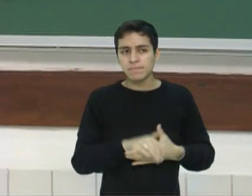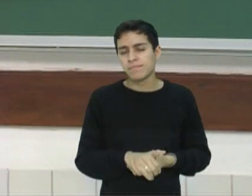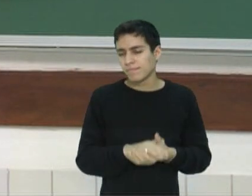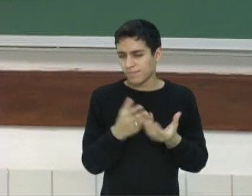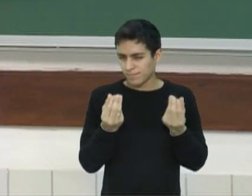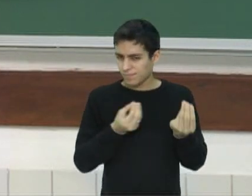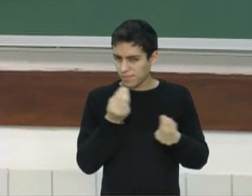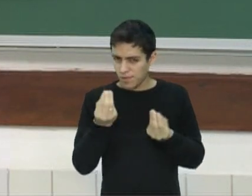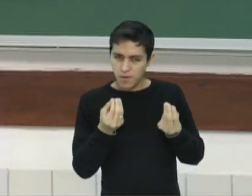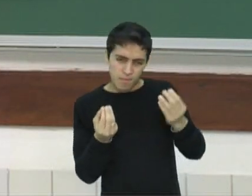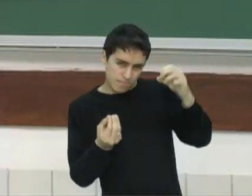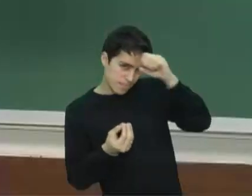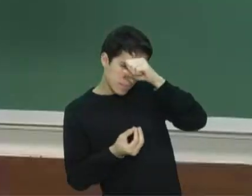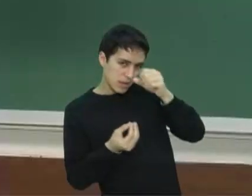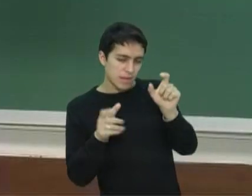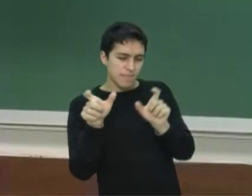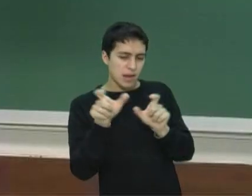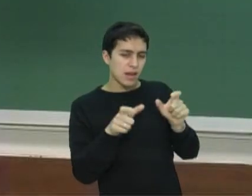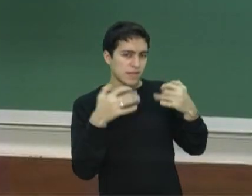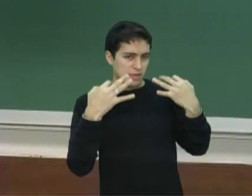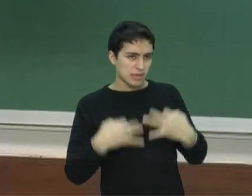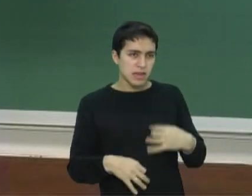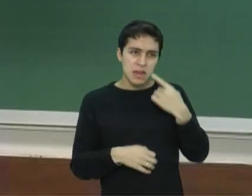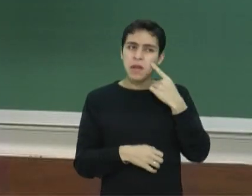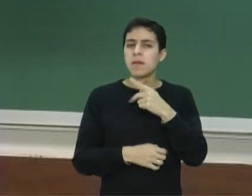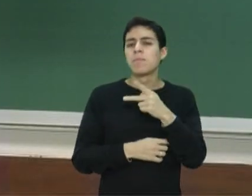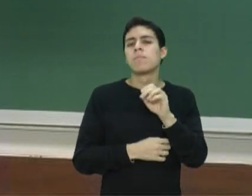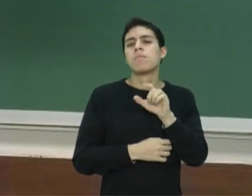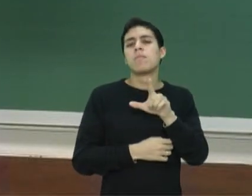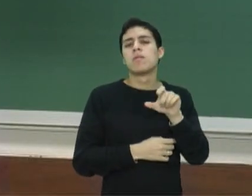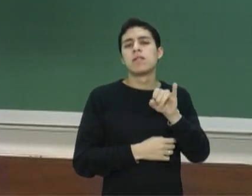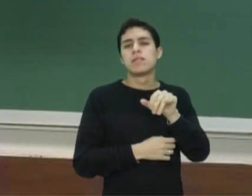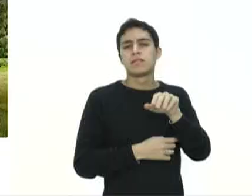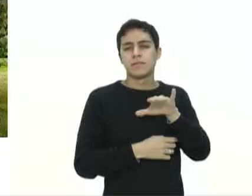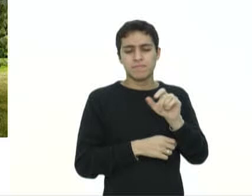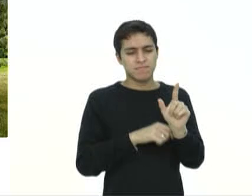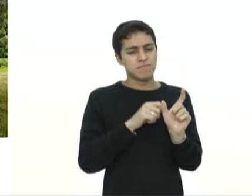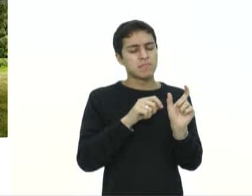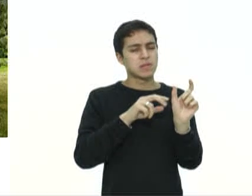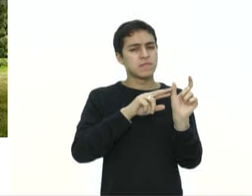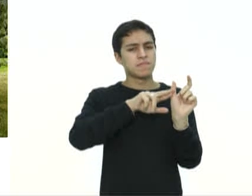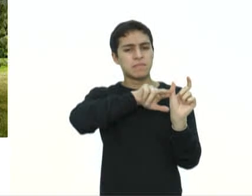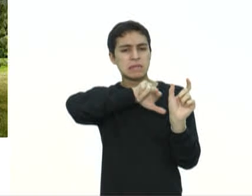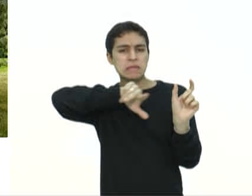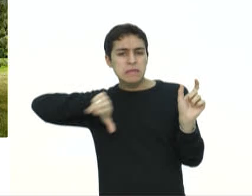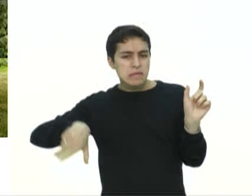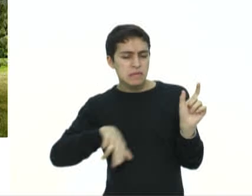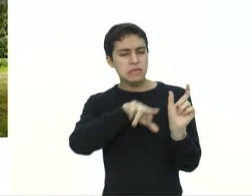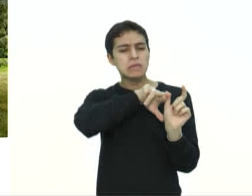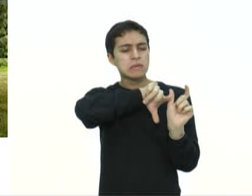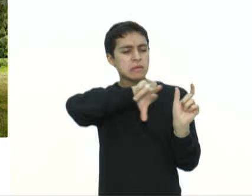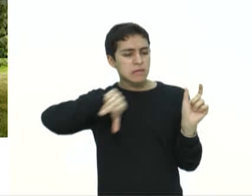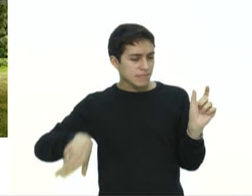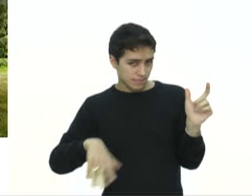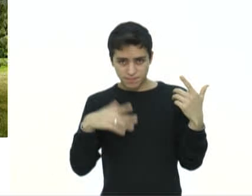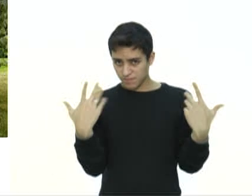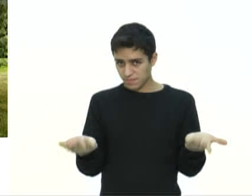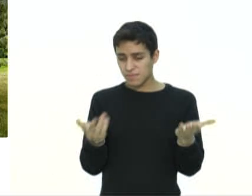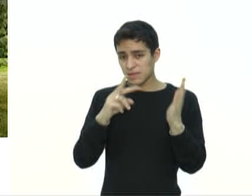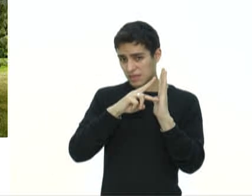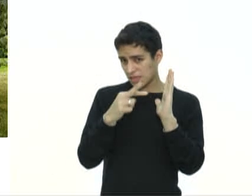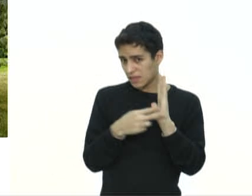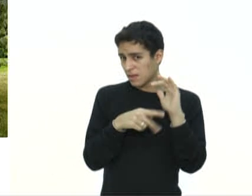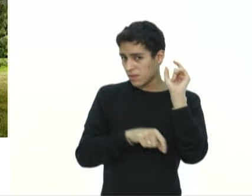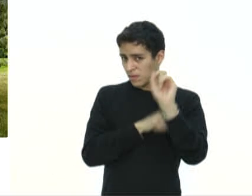uso dessas palavras. Polissemia, então. O que é polissemia? São palavras com dos